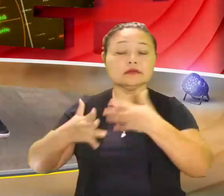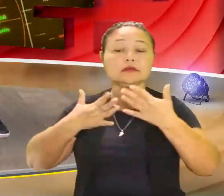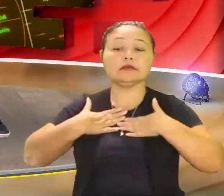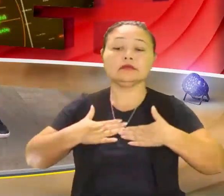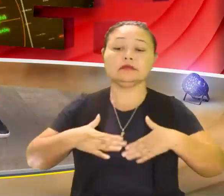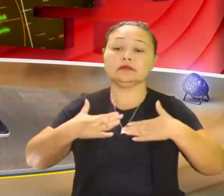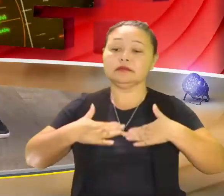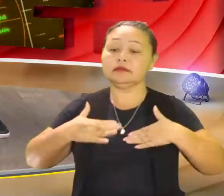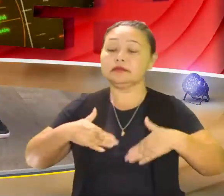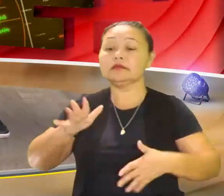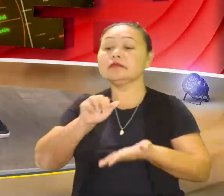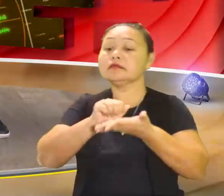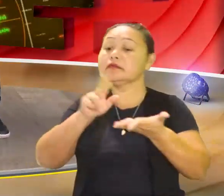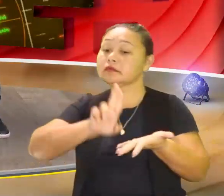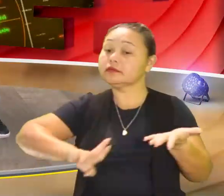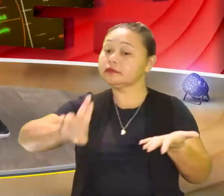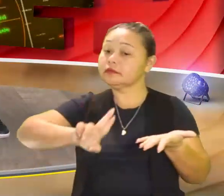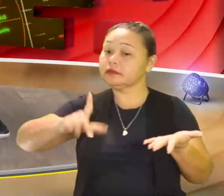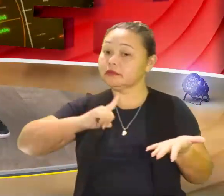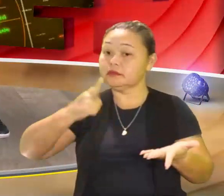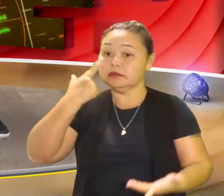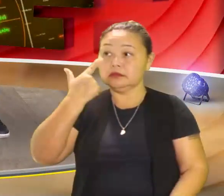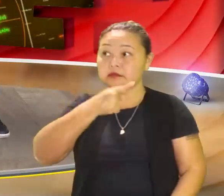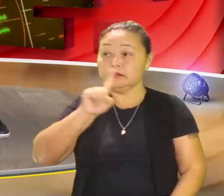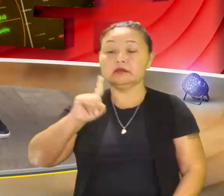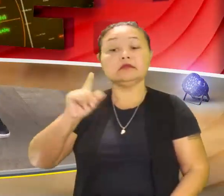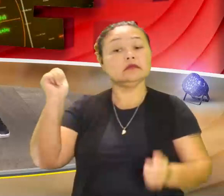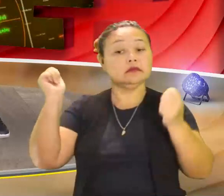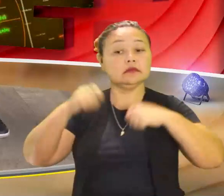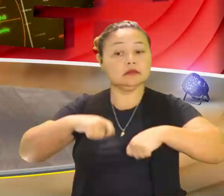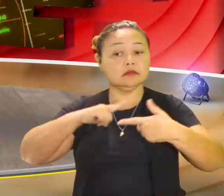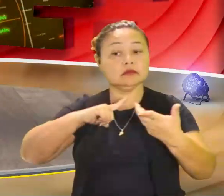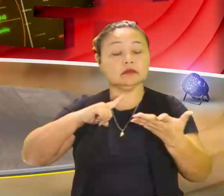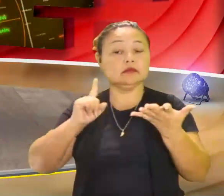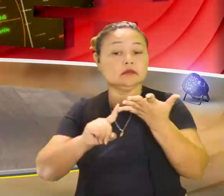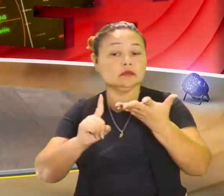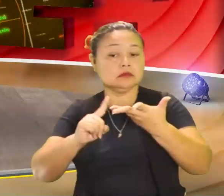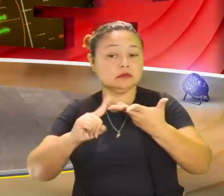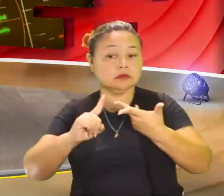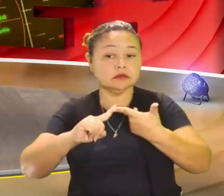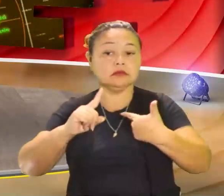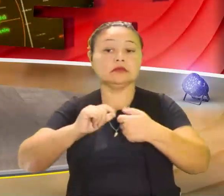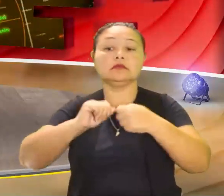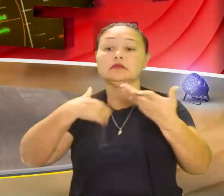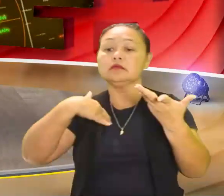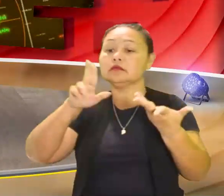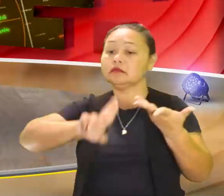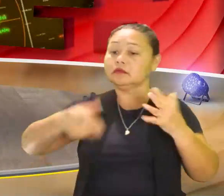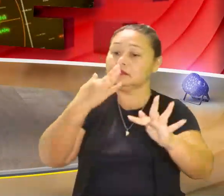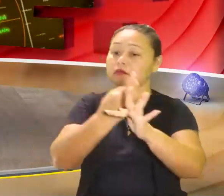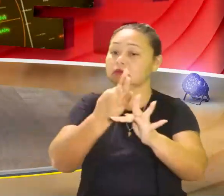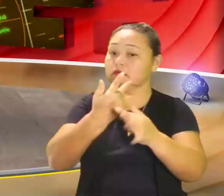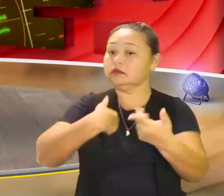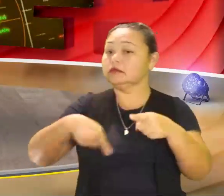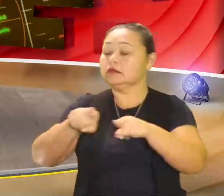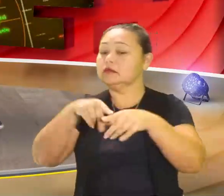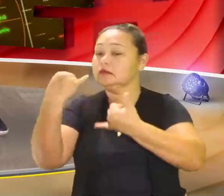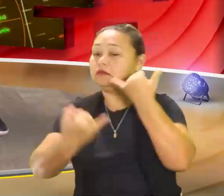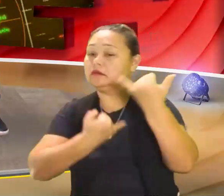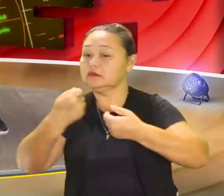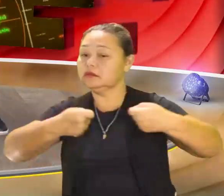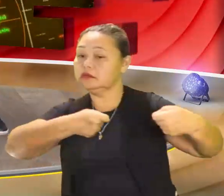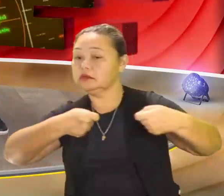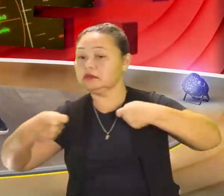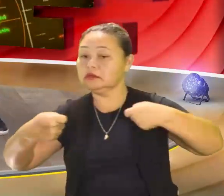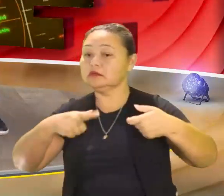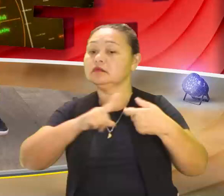né? Muito tranquilo essa parte aí das aplicações. Vocês viram que dá pra gente fazer com várias situações, né? Aplicado na física, uma simples